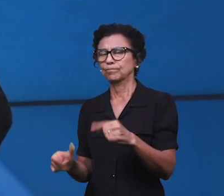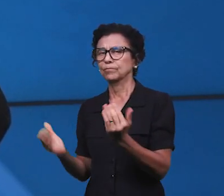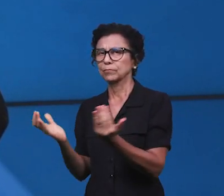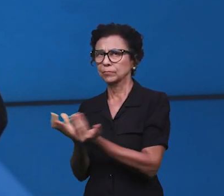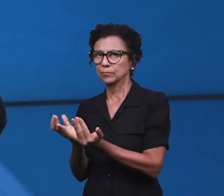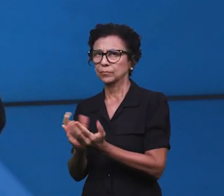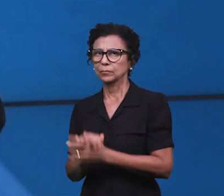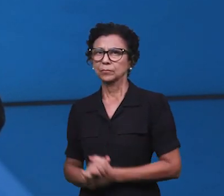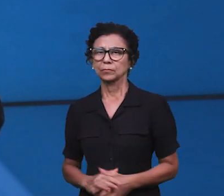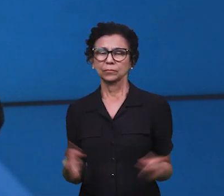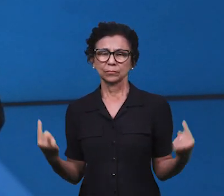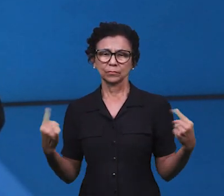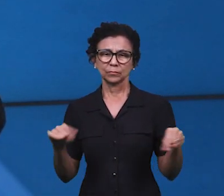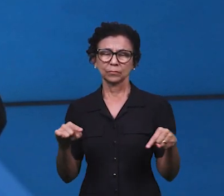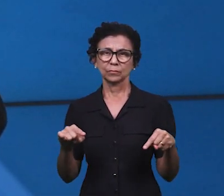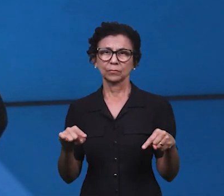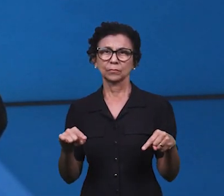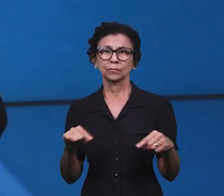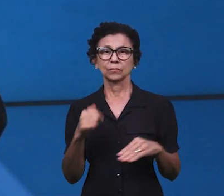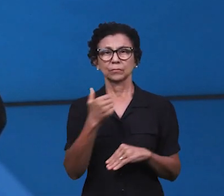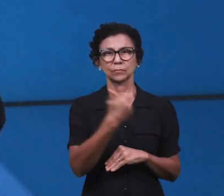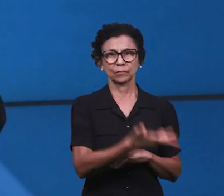da oposição externa,